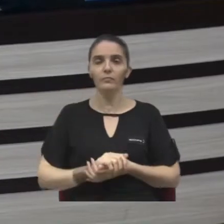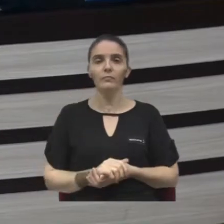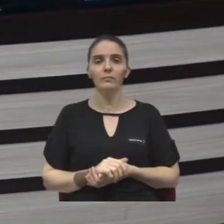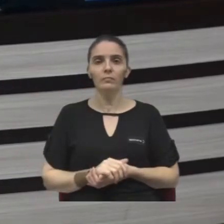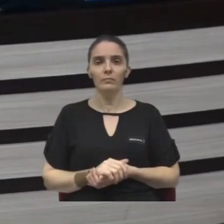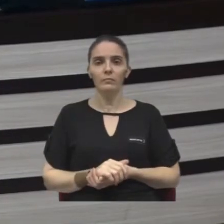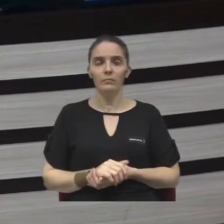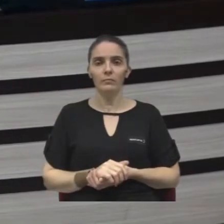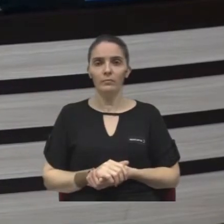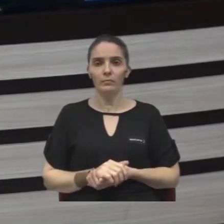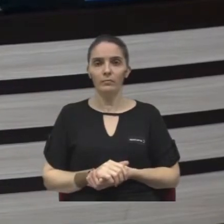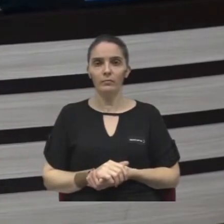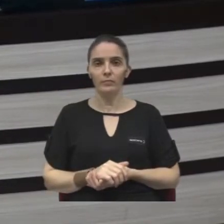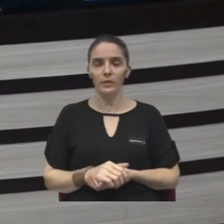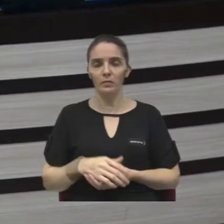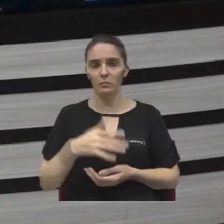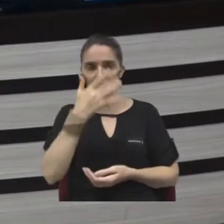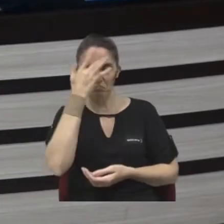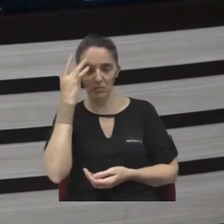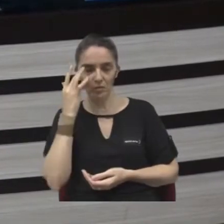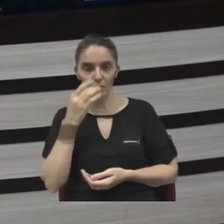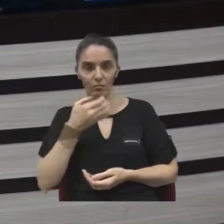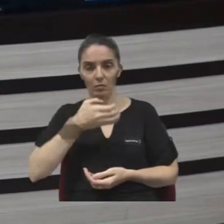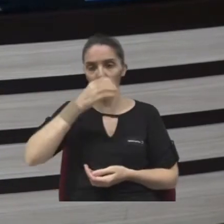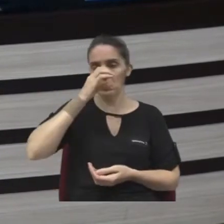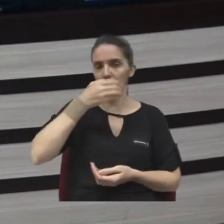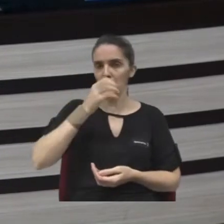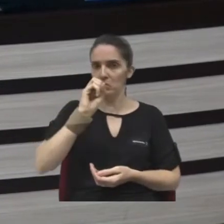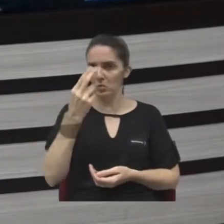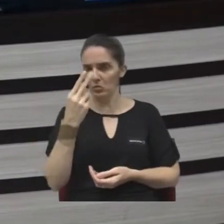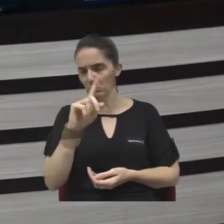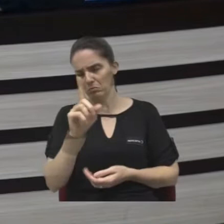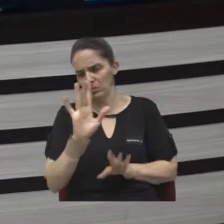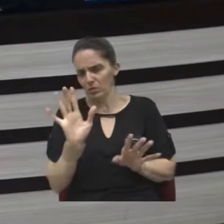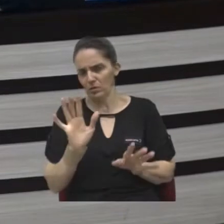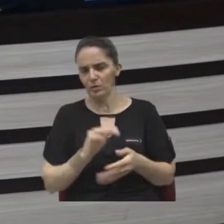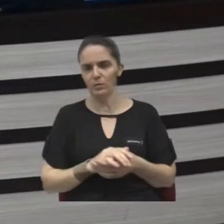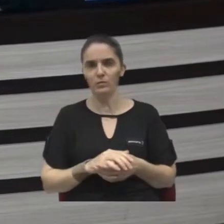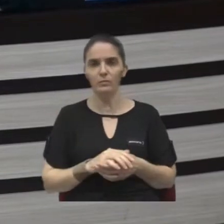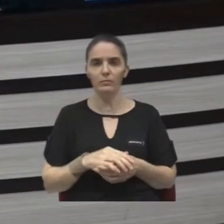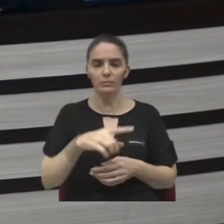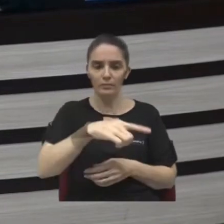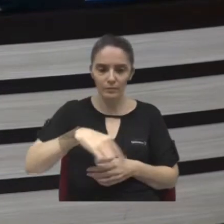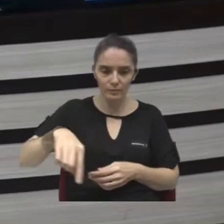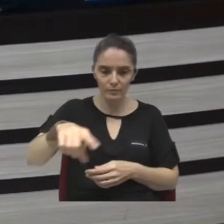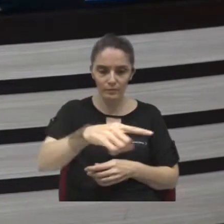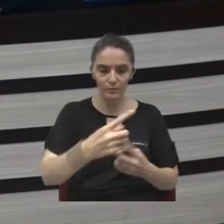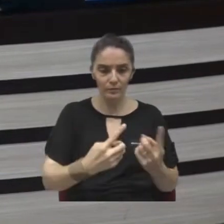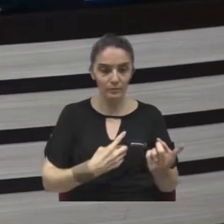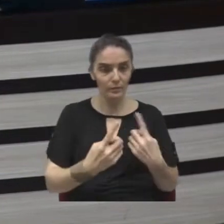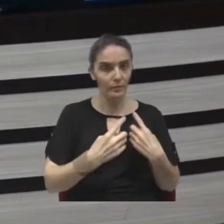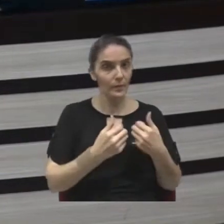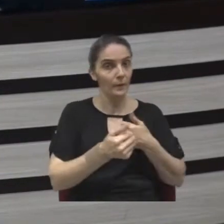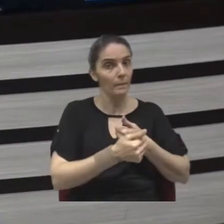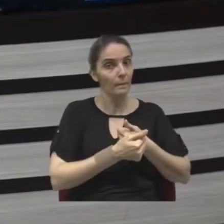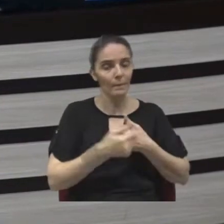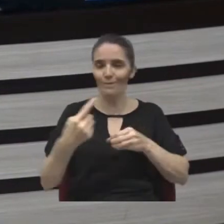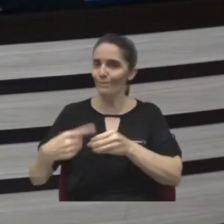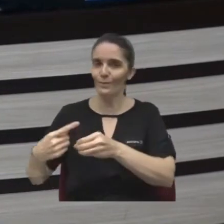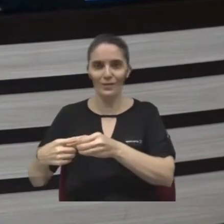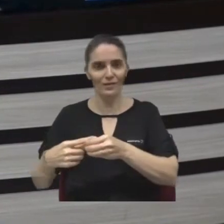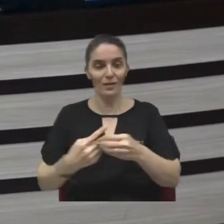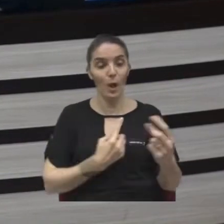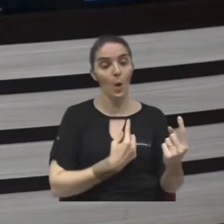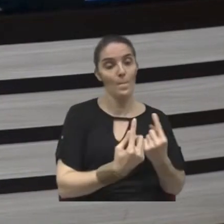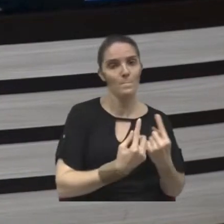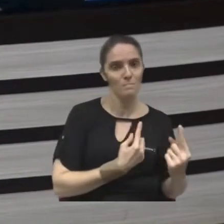bebeu ou não, provavelmente, fica ali, porque ali é rodovia. Então, se você vem andando no acostamento,